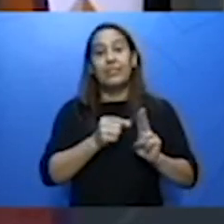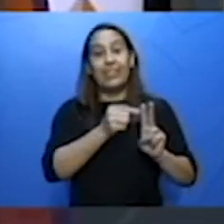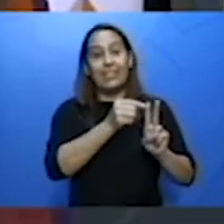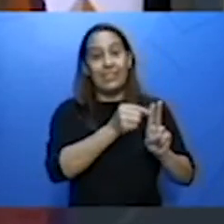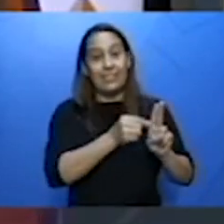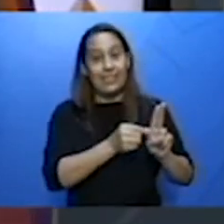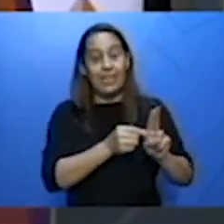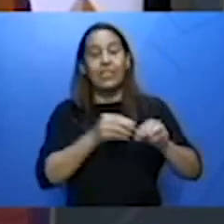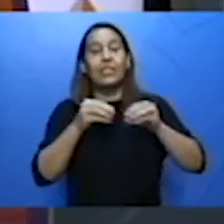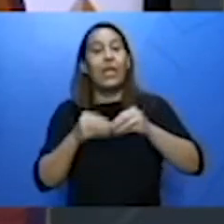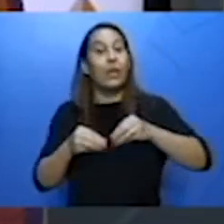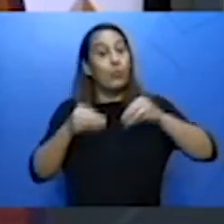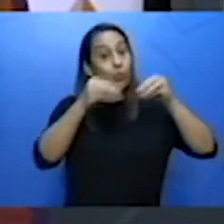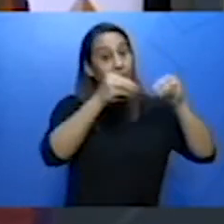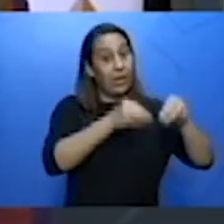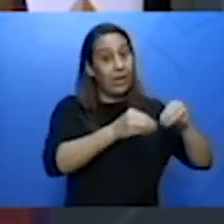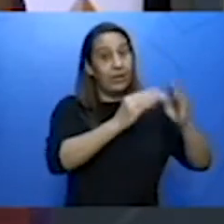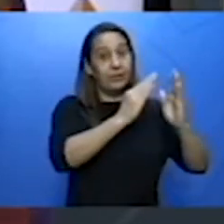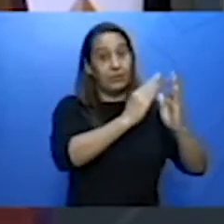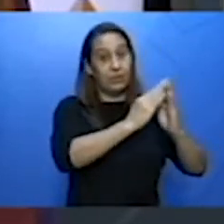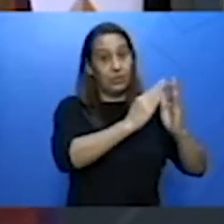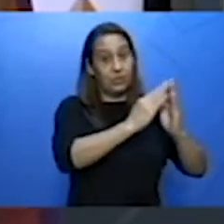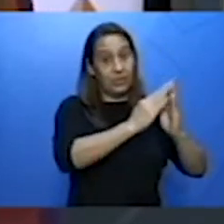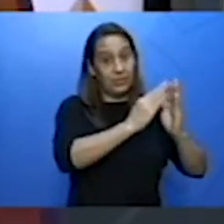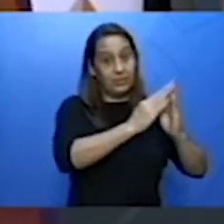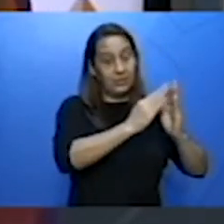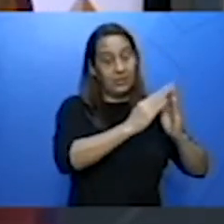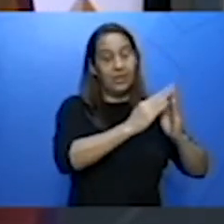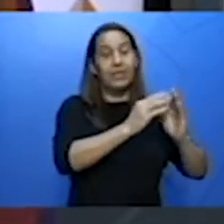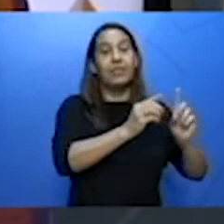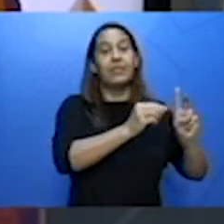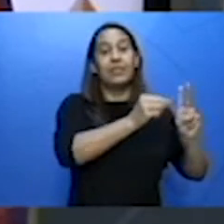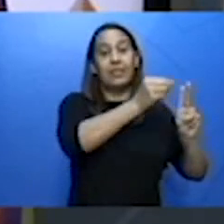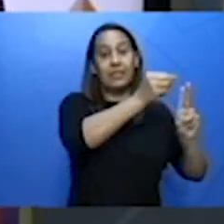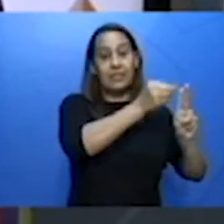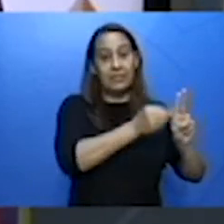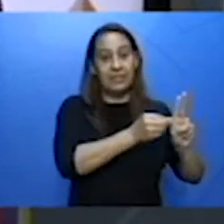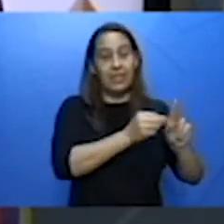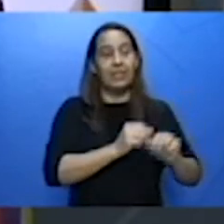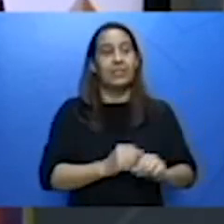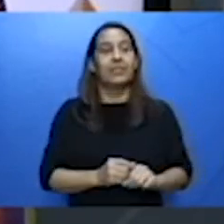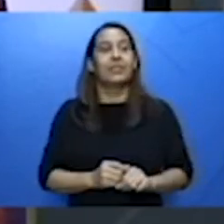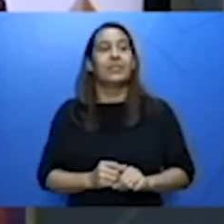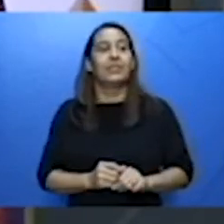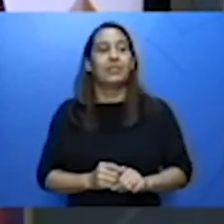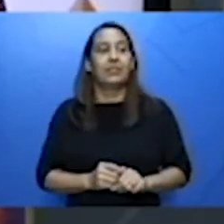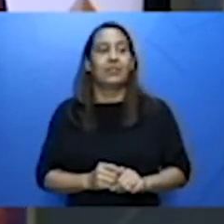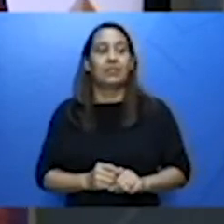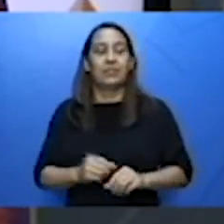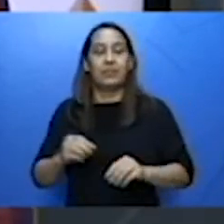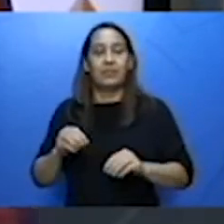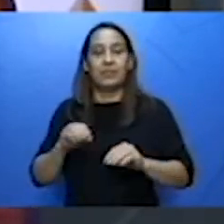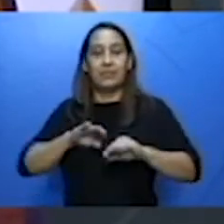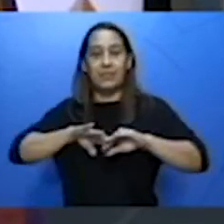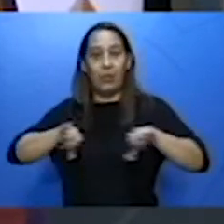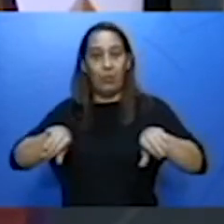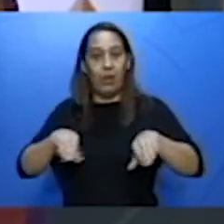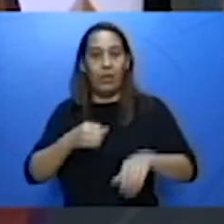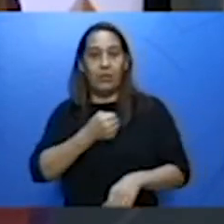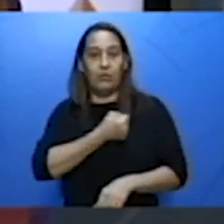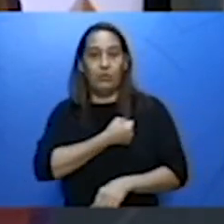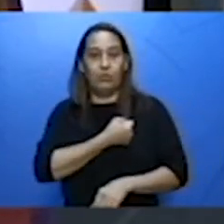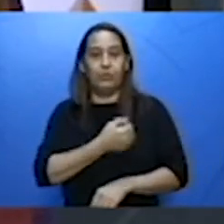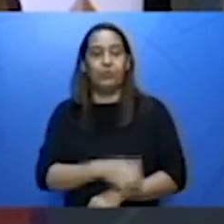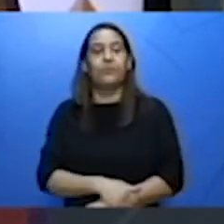é da dezena. Então, dezenas moram com dezenas. Então, ela vem, ó, aqui morar na casinha